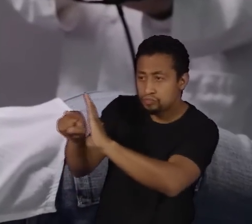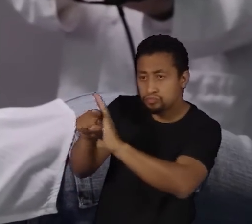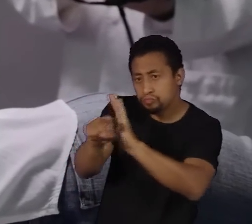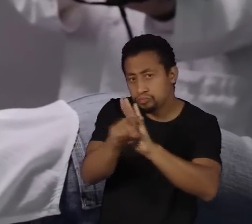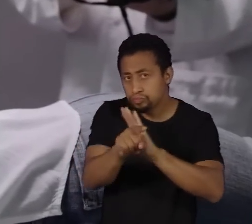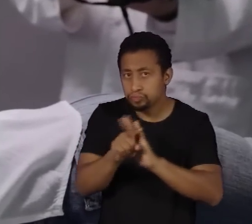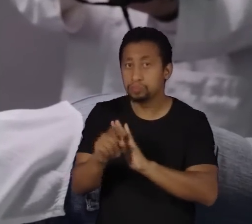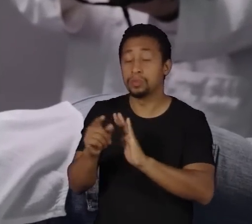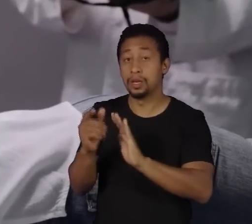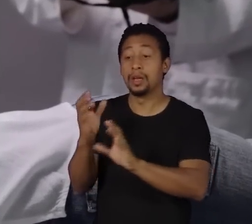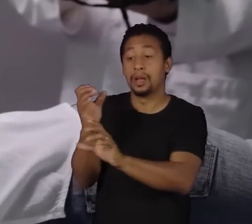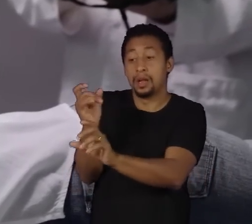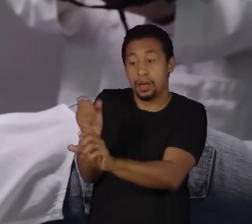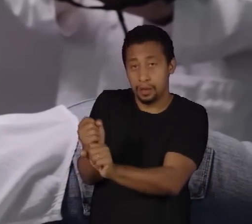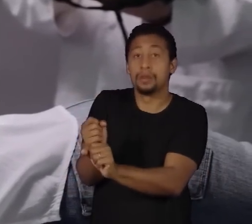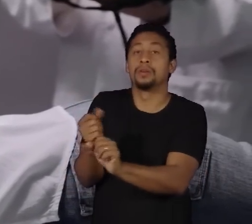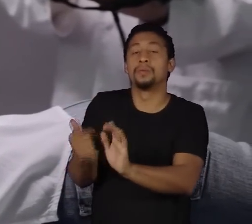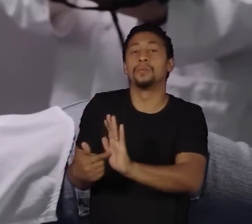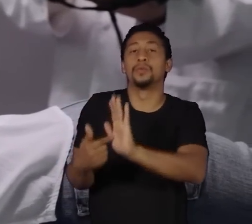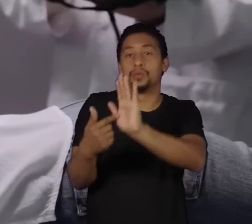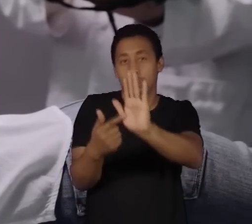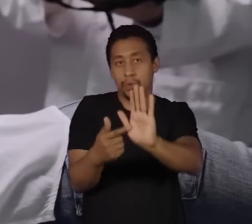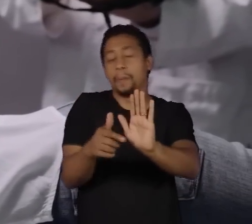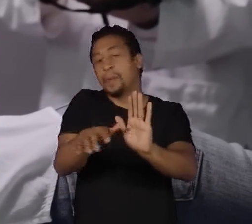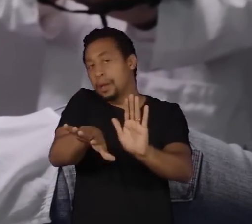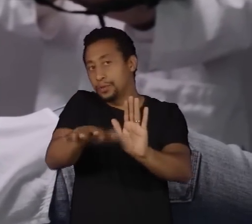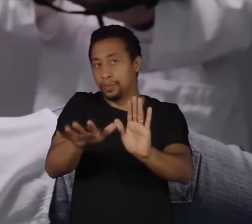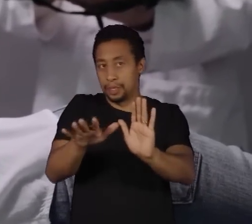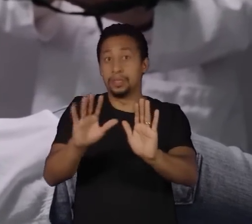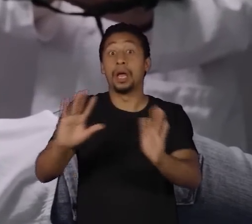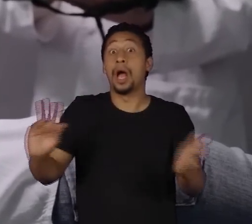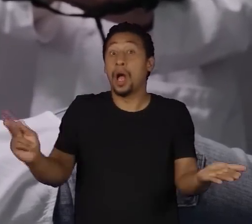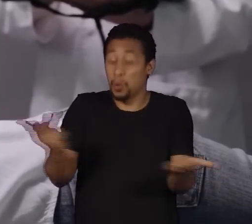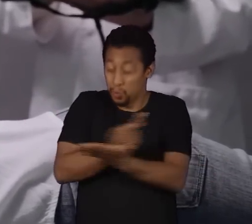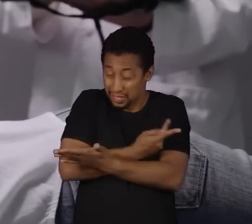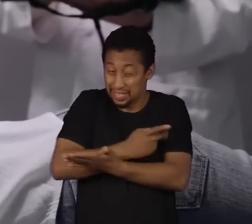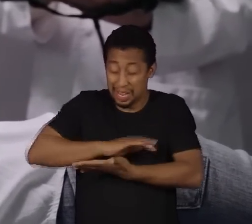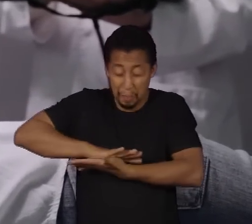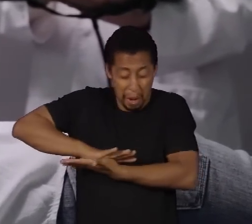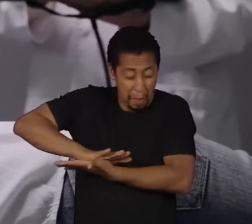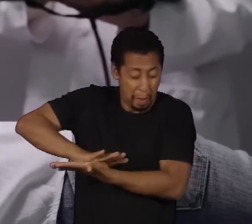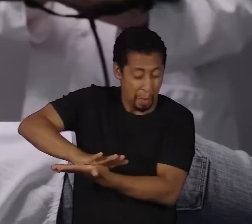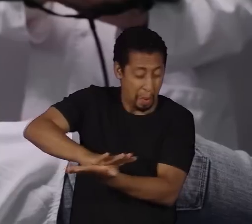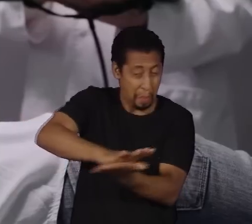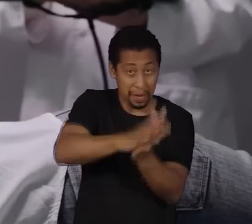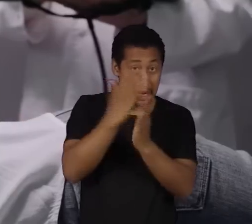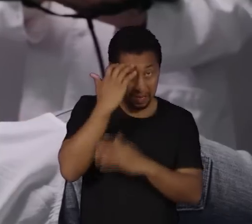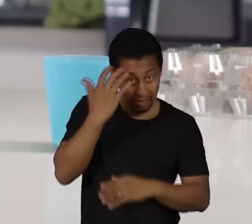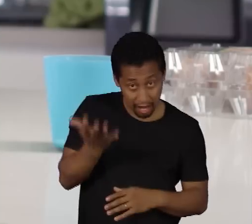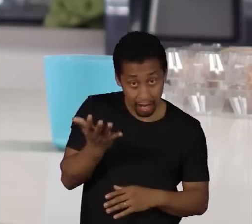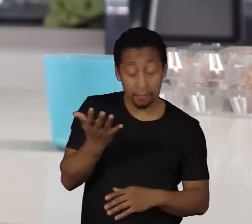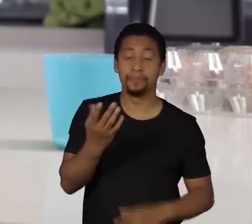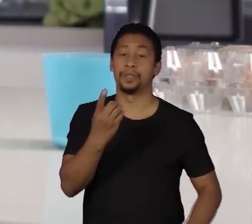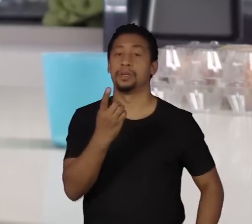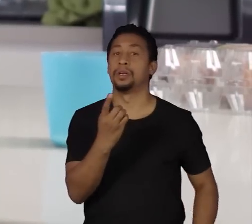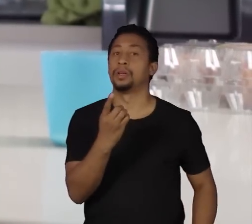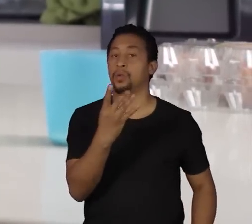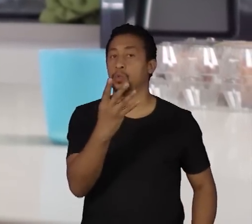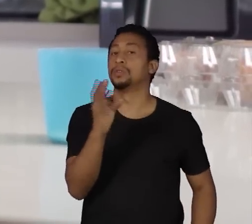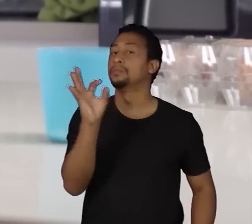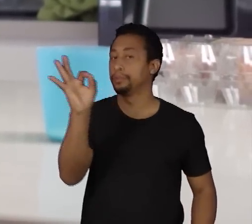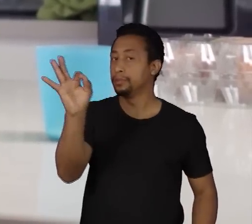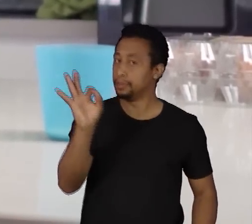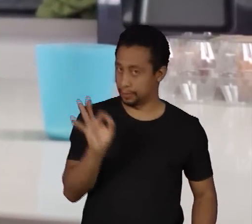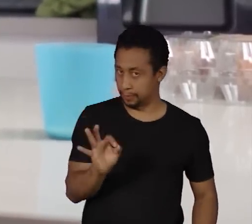que a probabilidade de ocorrer uma catástrofe gerada pela inteligência artificial é de 14%. Mais da metade